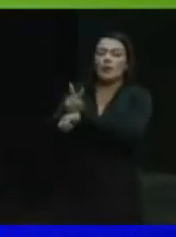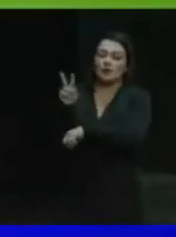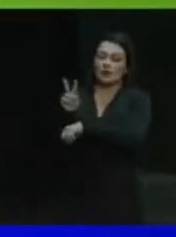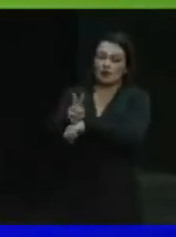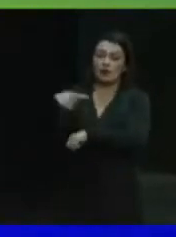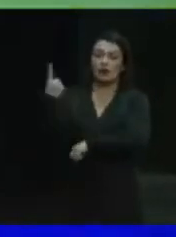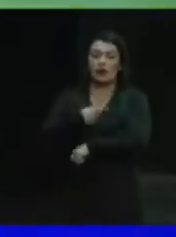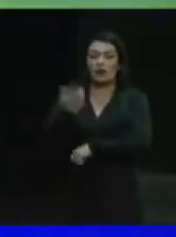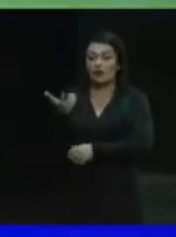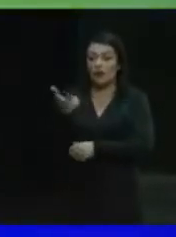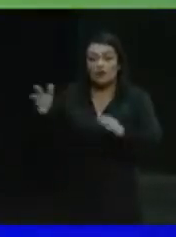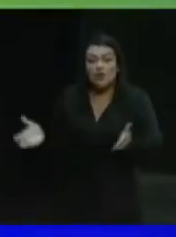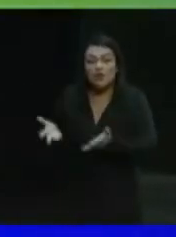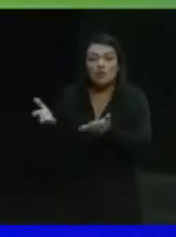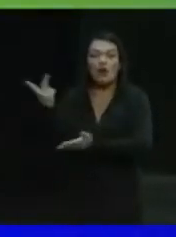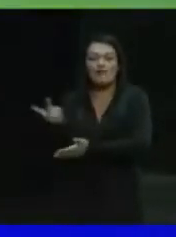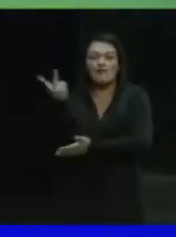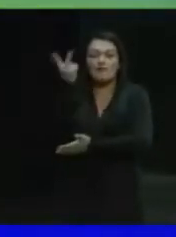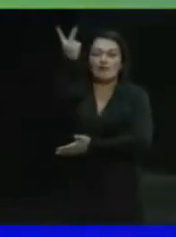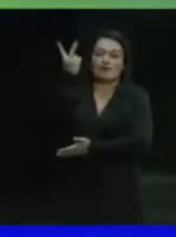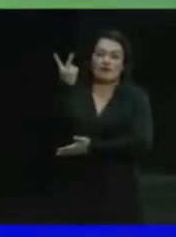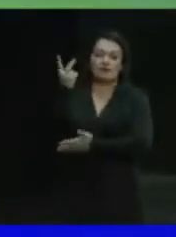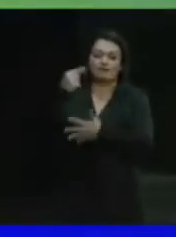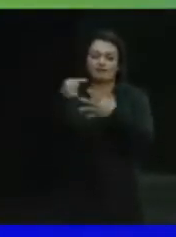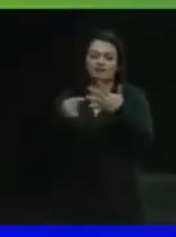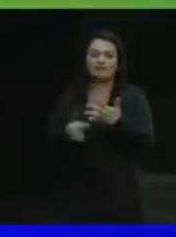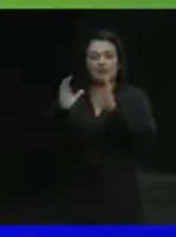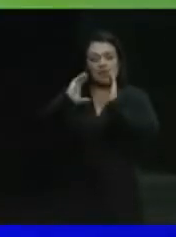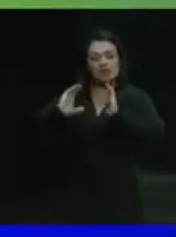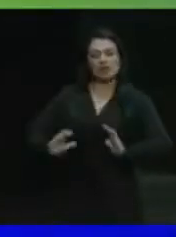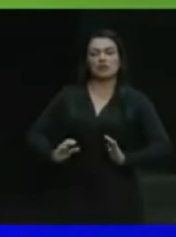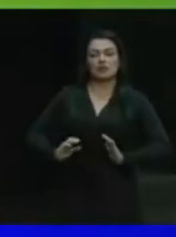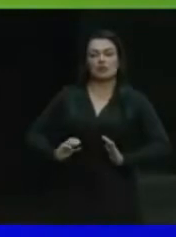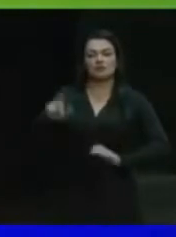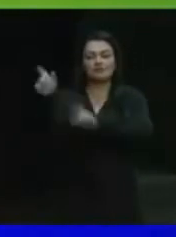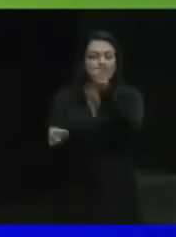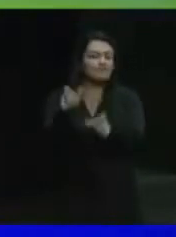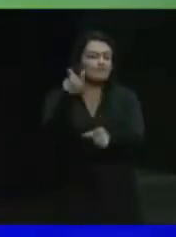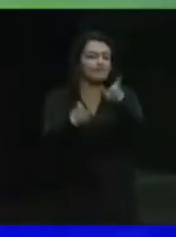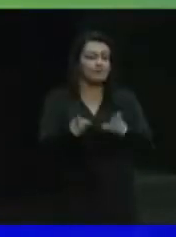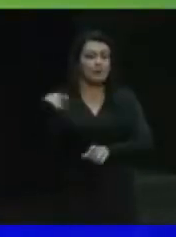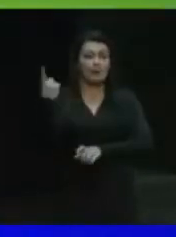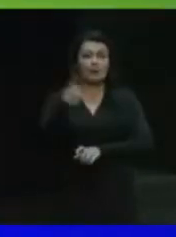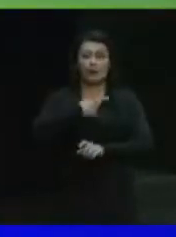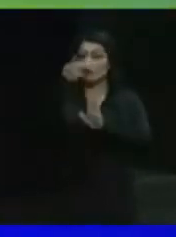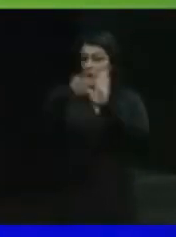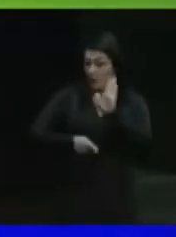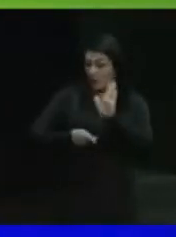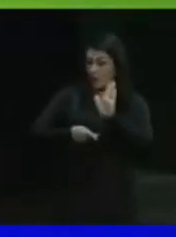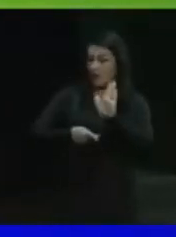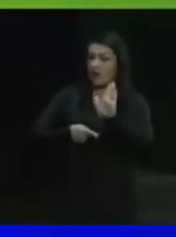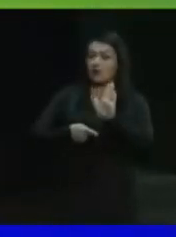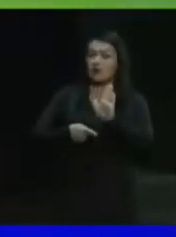vício, uma sólida formação moral e cidadã. Nosso projeto de redução